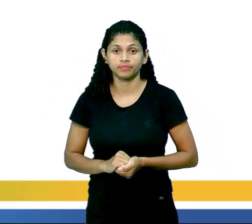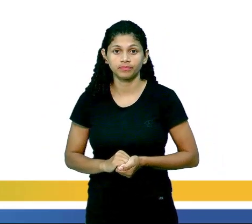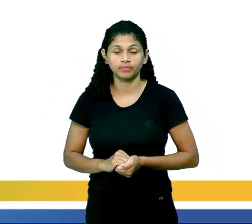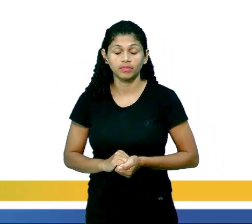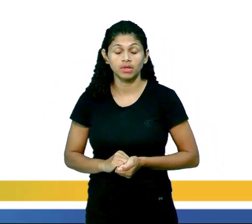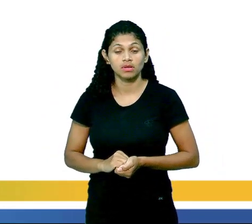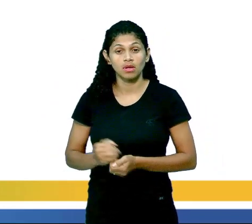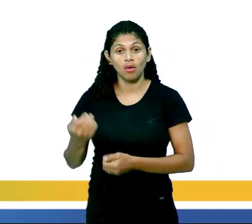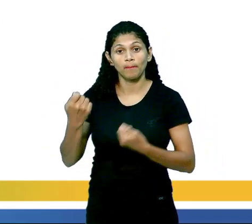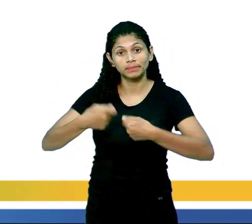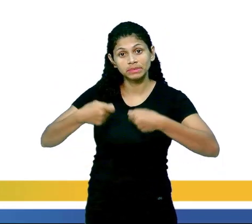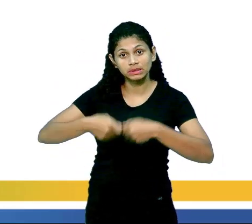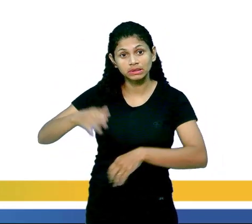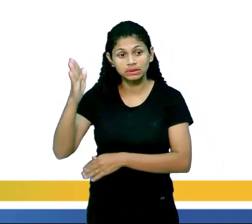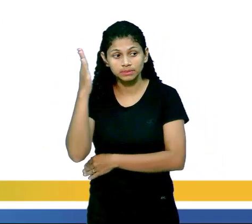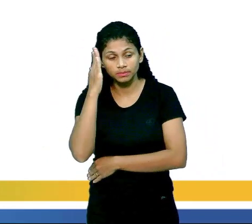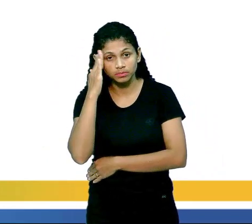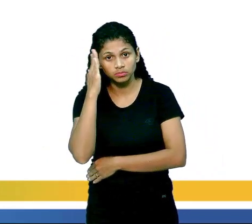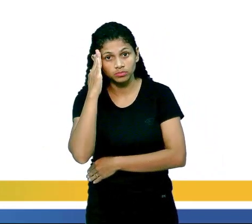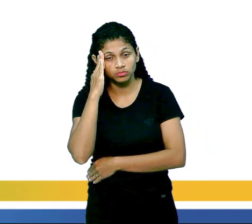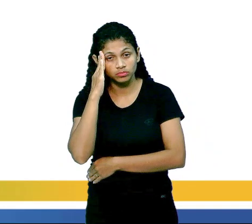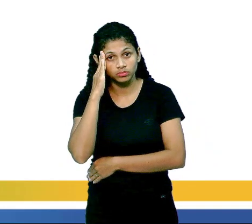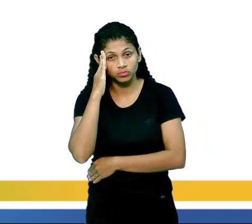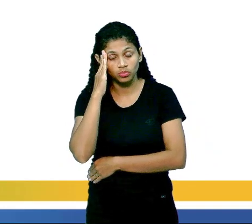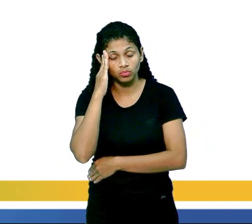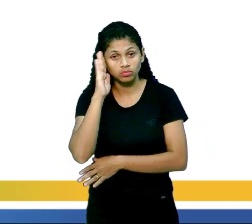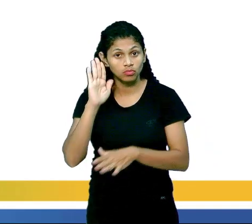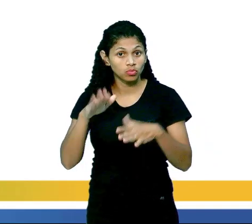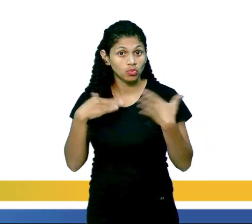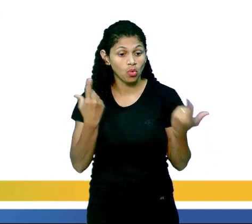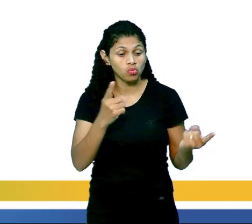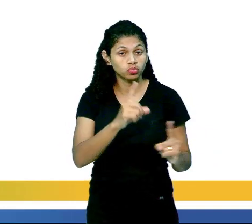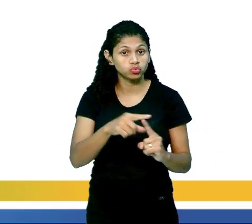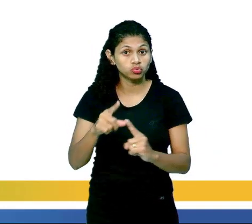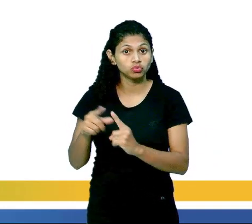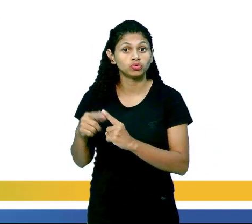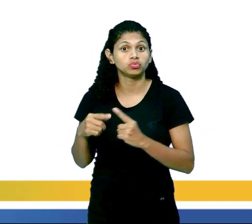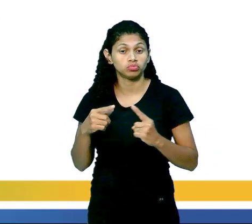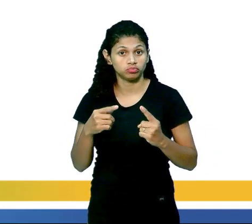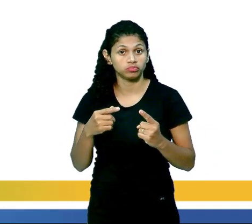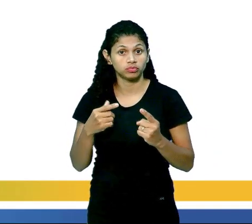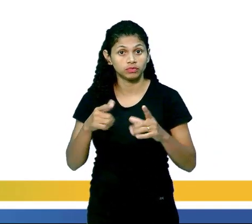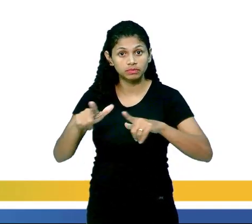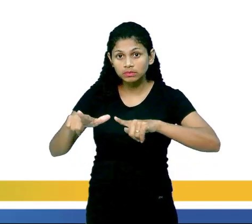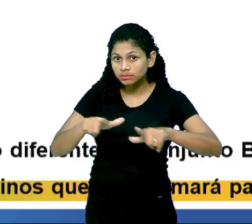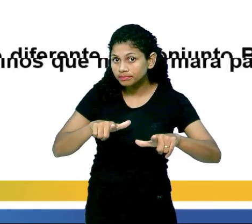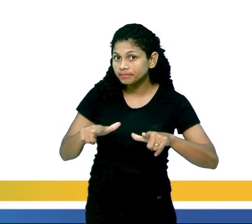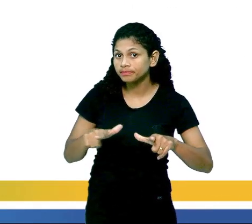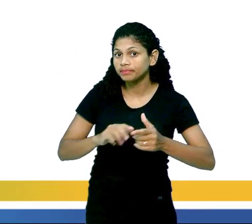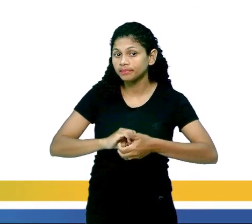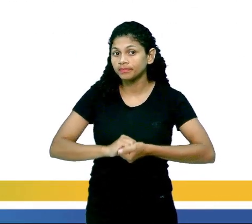vai ter que saber que tipo de situação nós vamos trabalhar, certo?